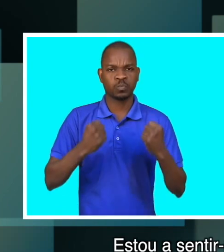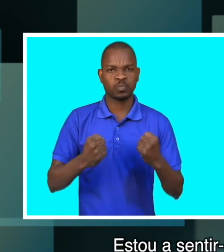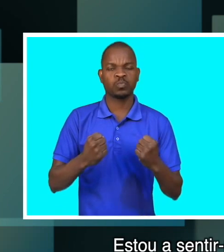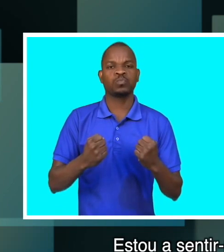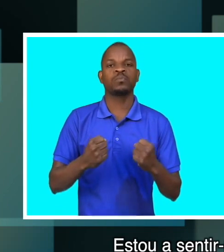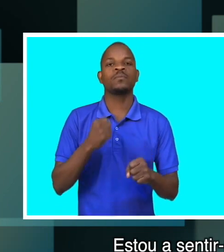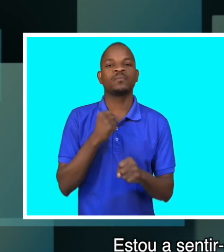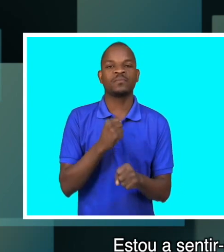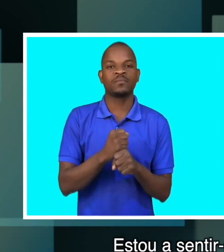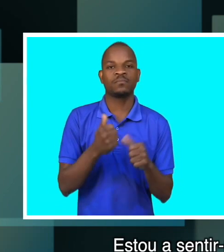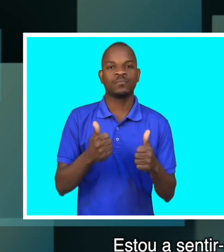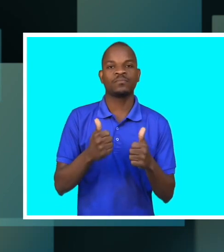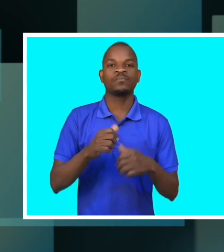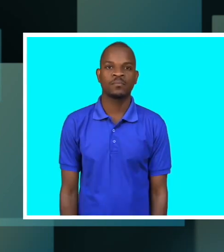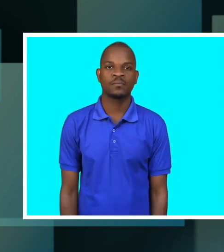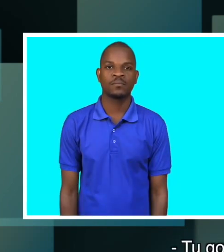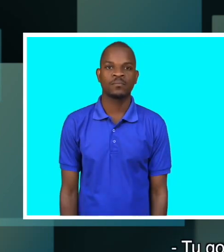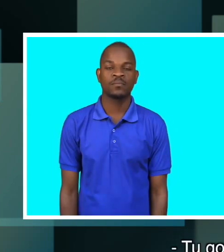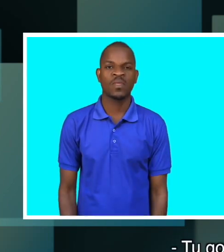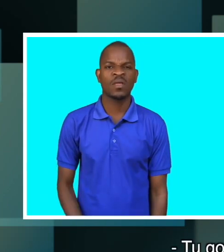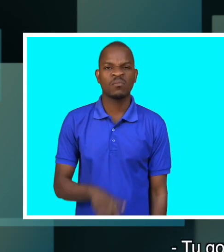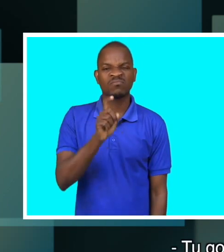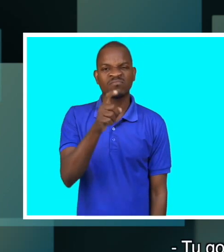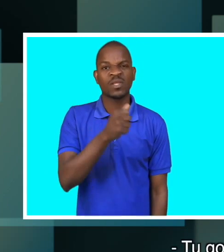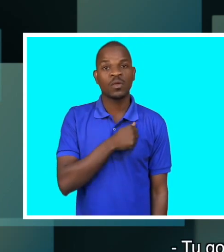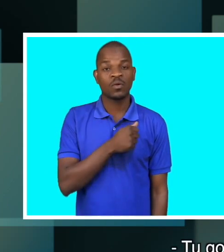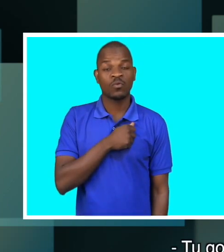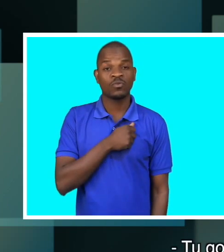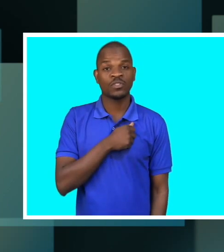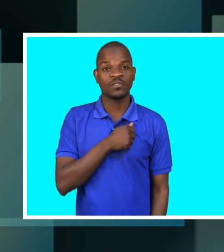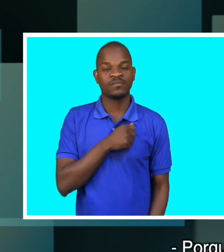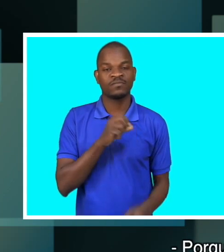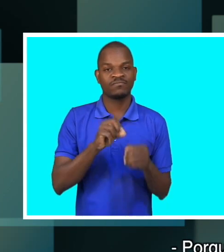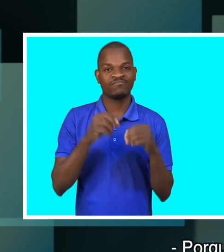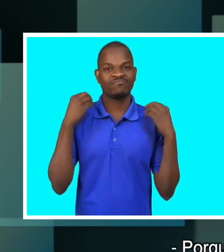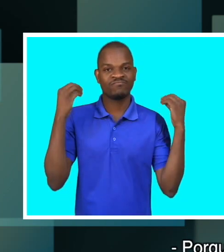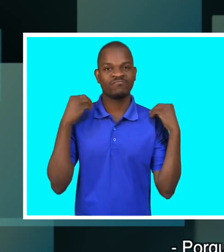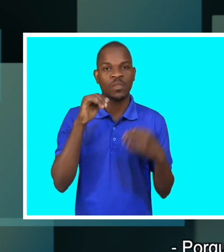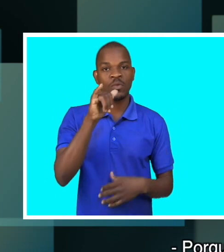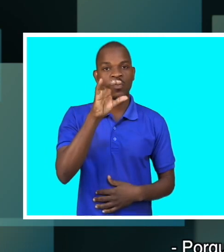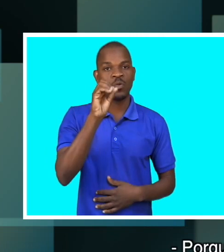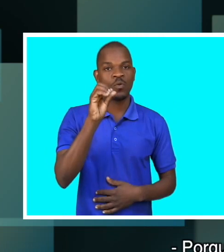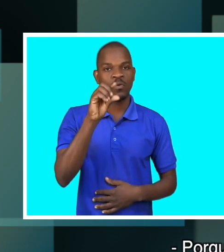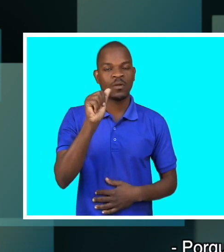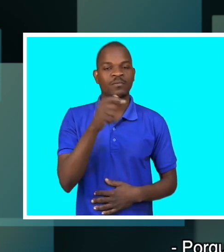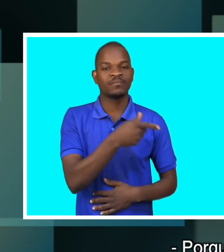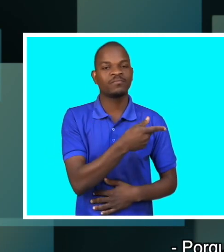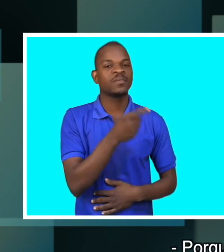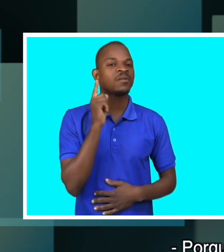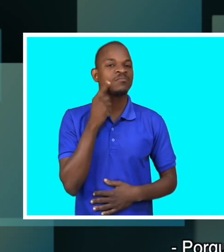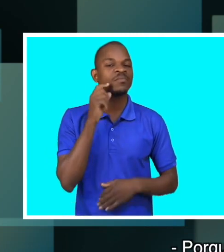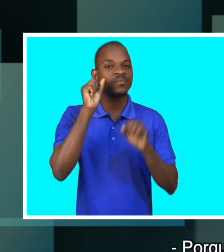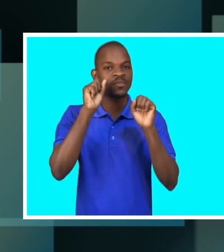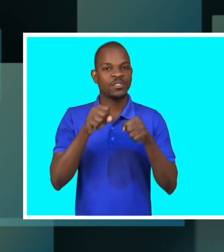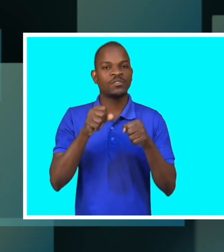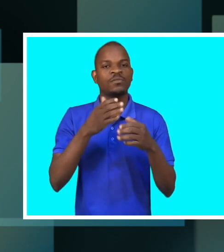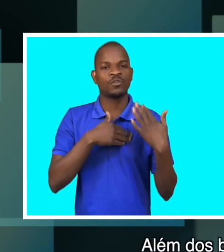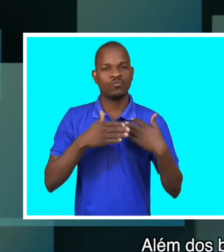E mais concentrado no trabalho Tu gostas de praticar yoga? Sim Porquê? Porque eu estou muito